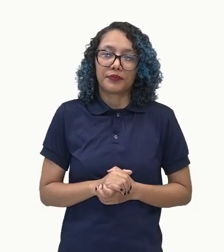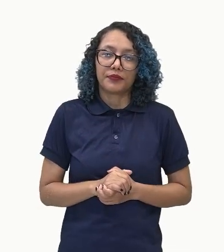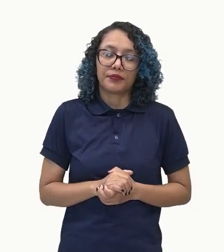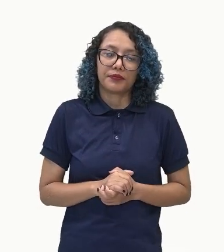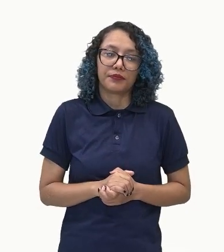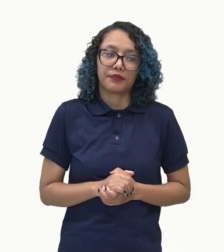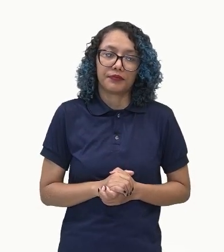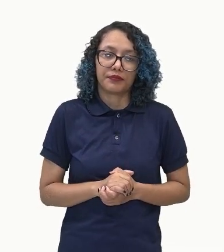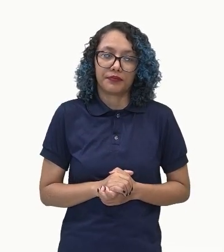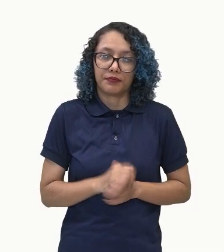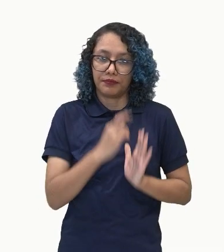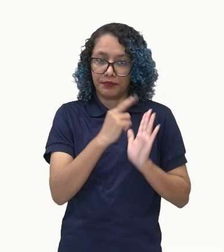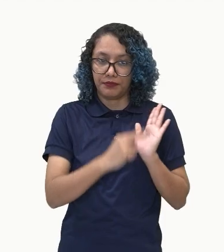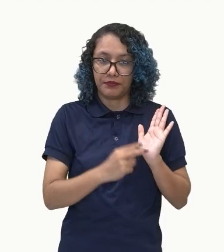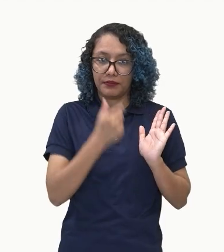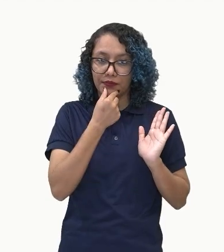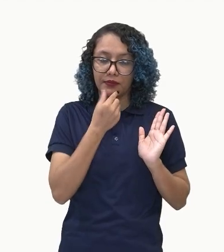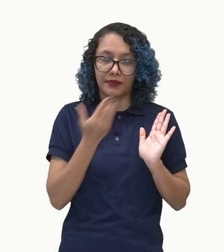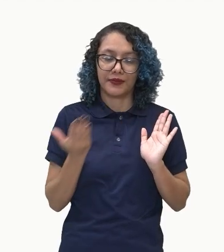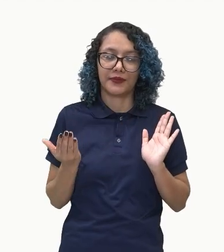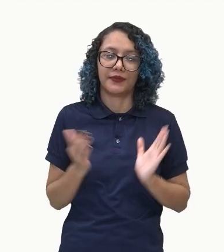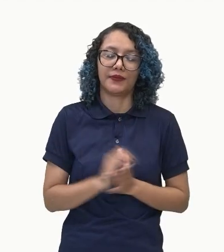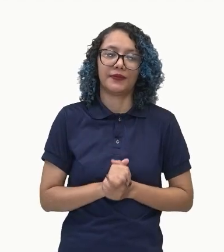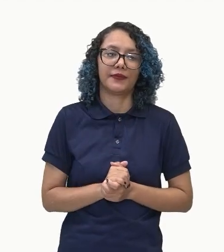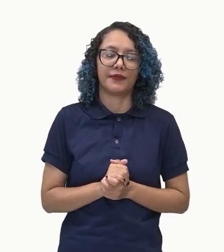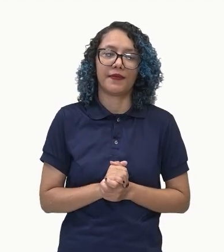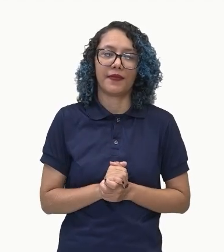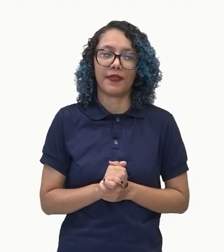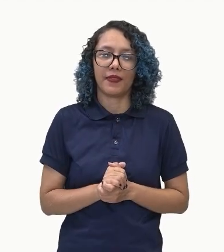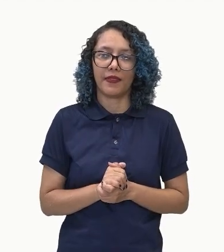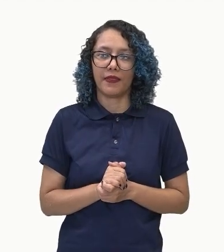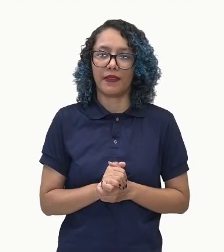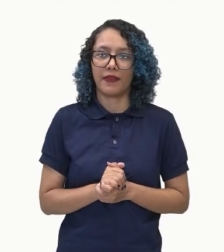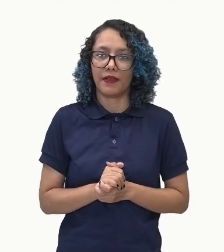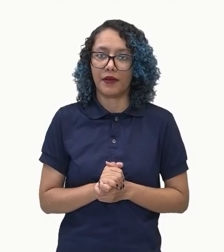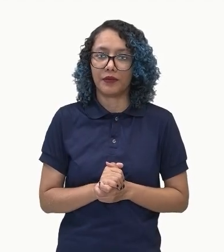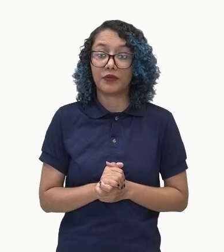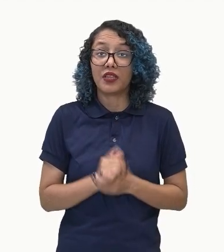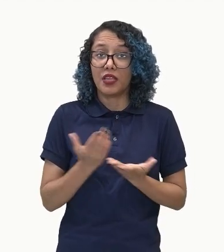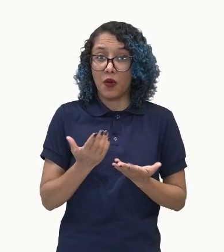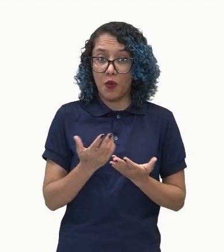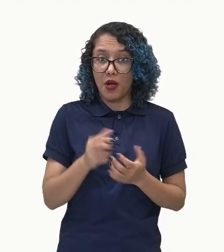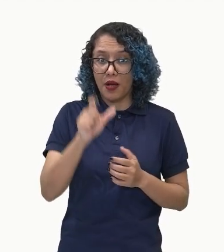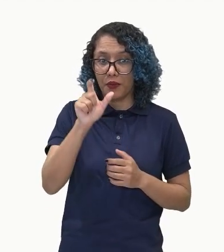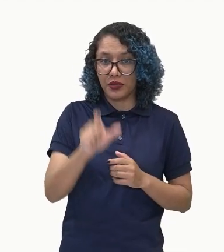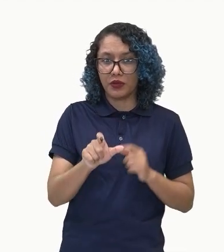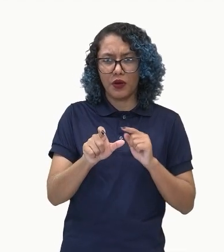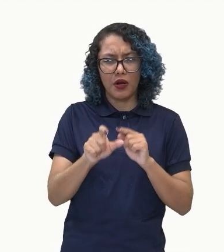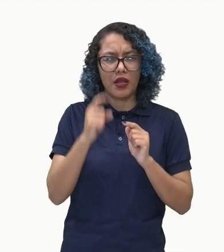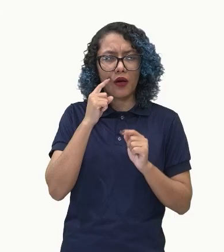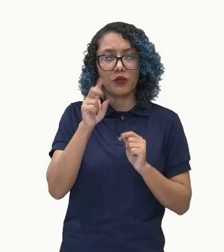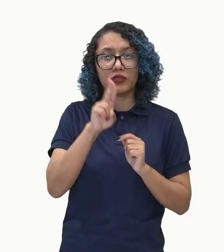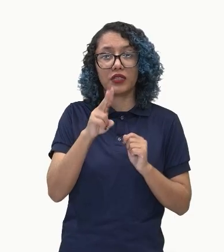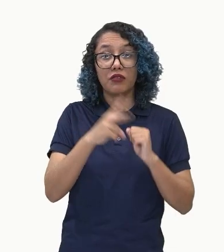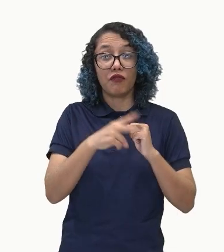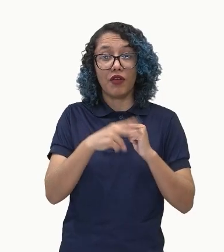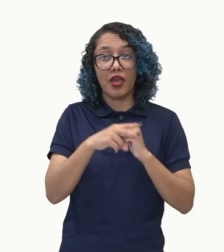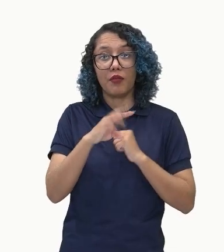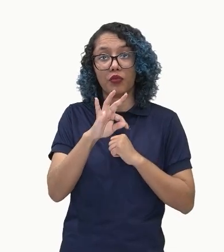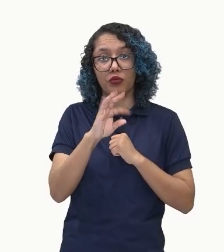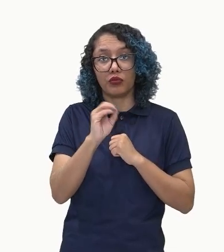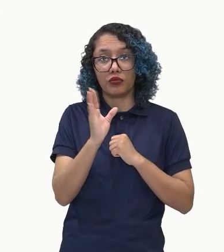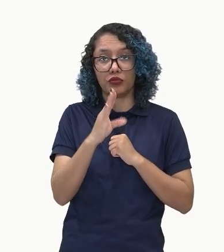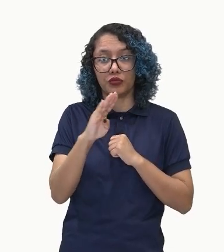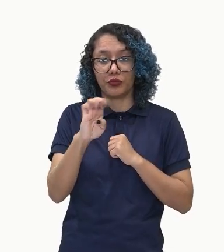They check if AI is fair and safe. Essa pessoa, olha o verbo to be sendo utilizado aqui, conjugado aqui,